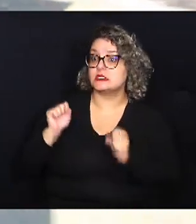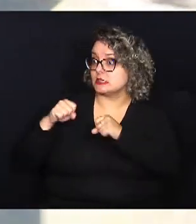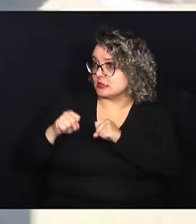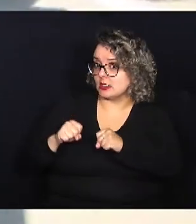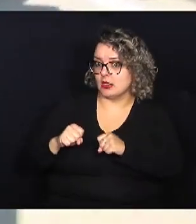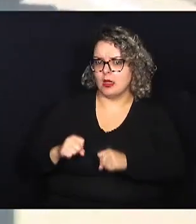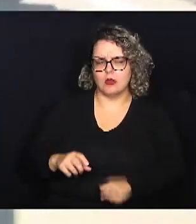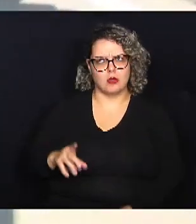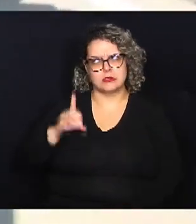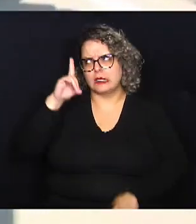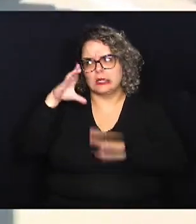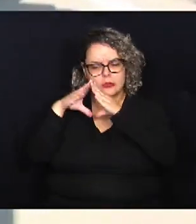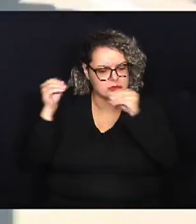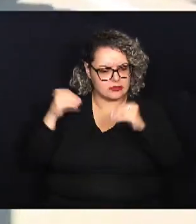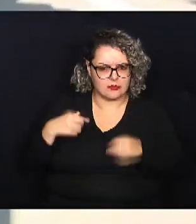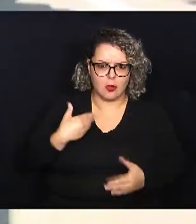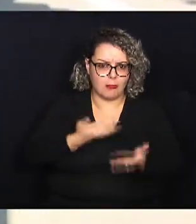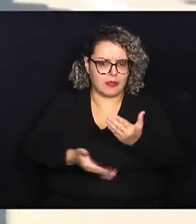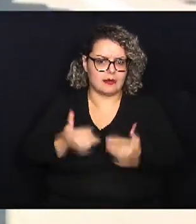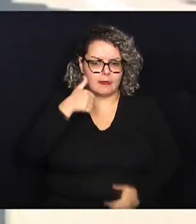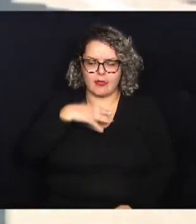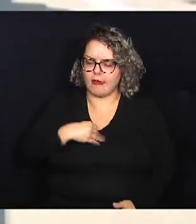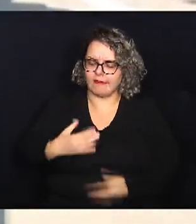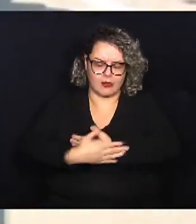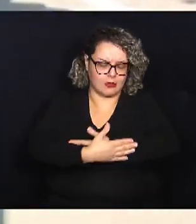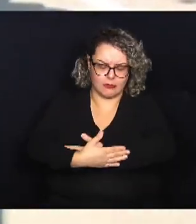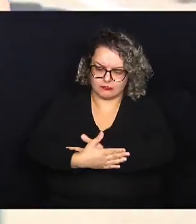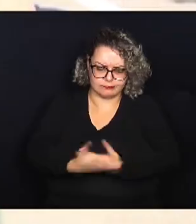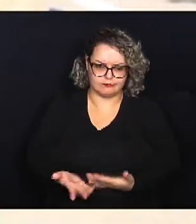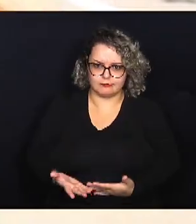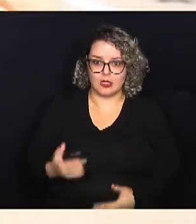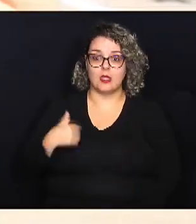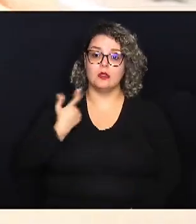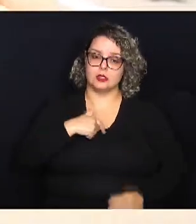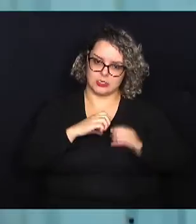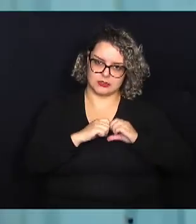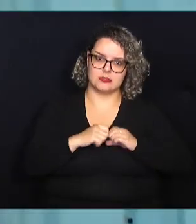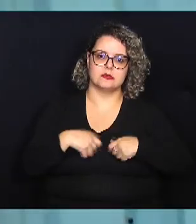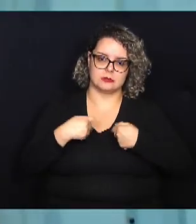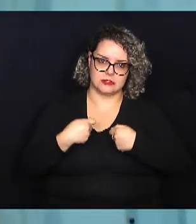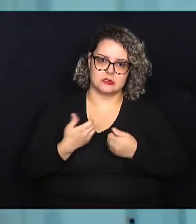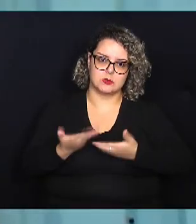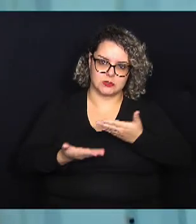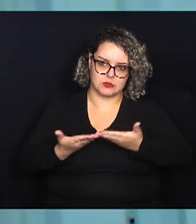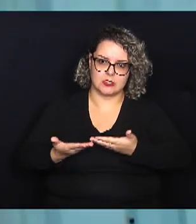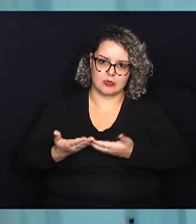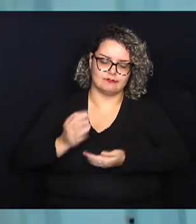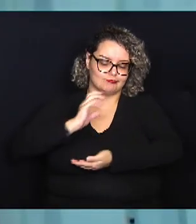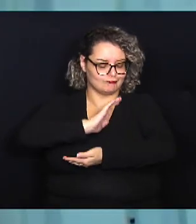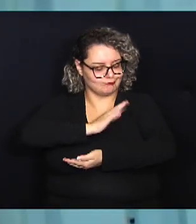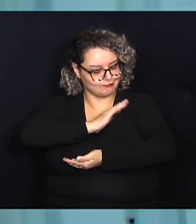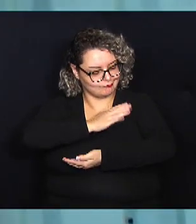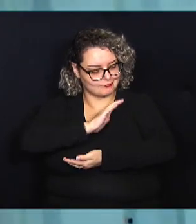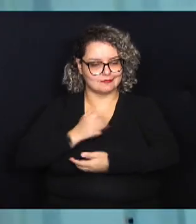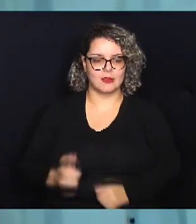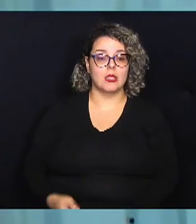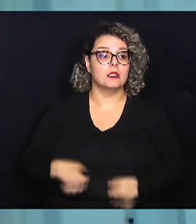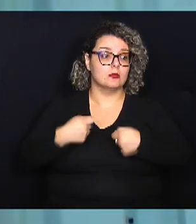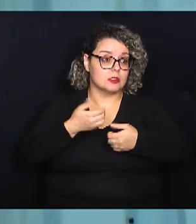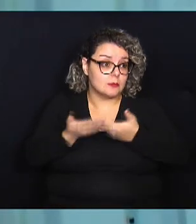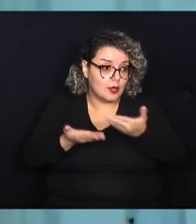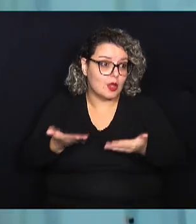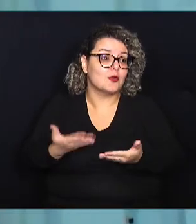livre perder a minha menina. Nossa senhora, a gente ama, a gente tem que cuidar, né? Isso que eu ia perguntar, tem que tomar cuidar da saúde dos